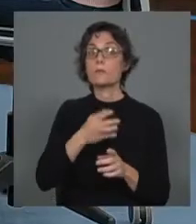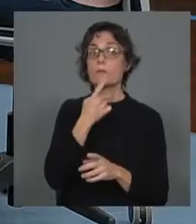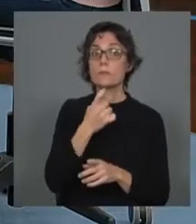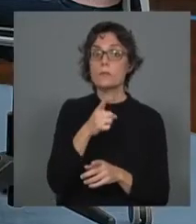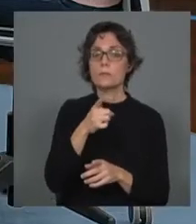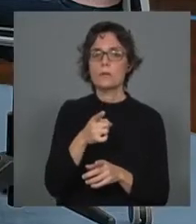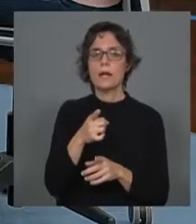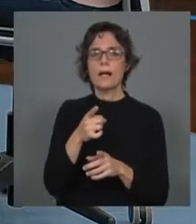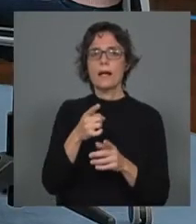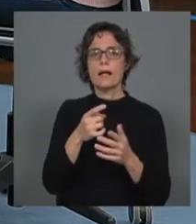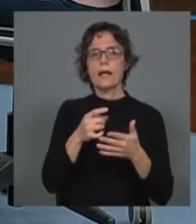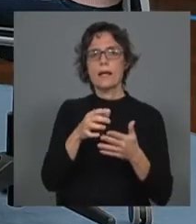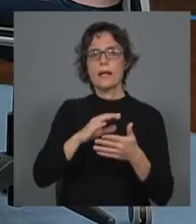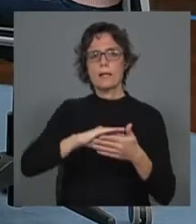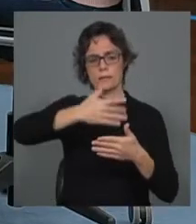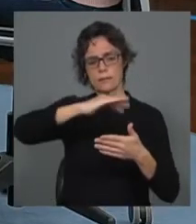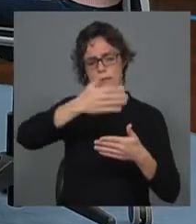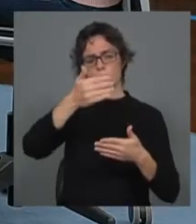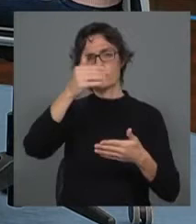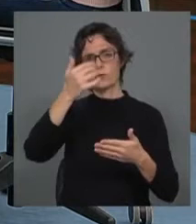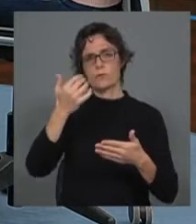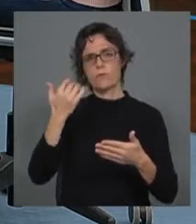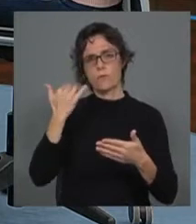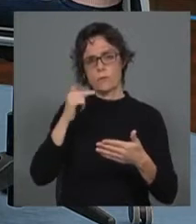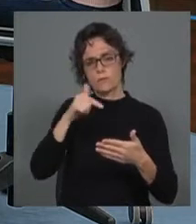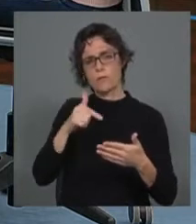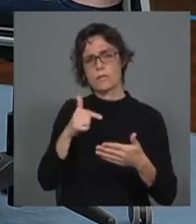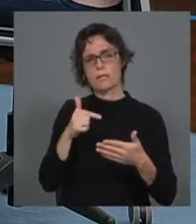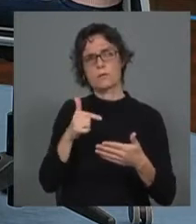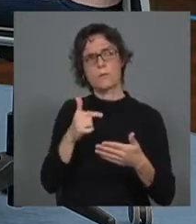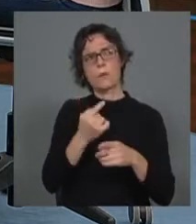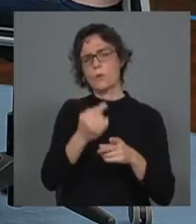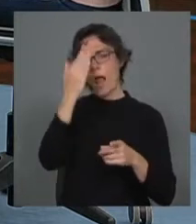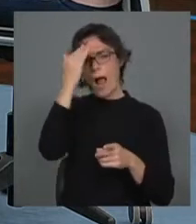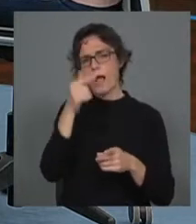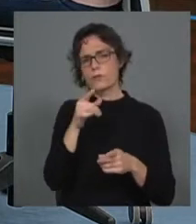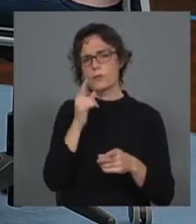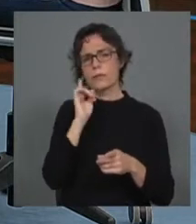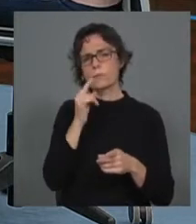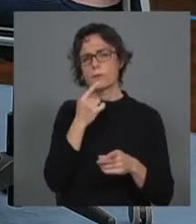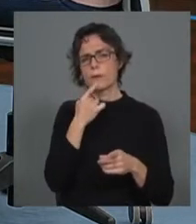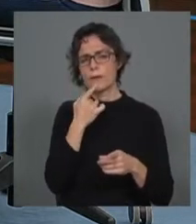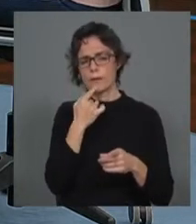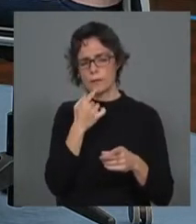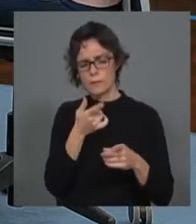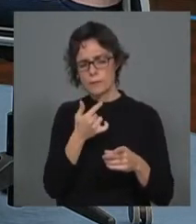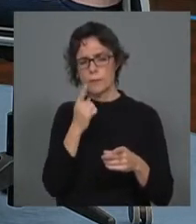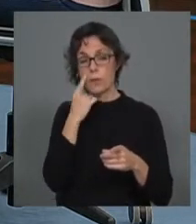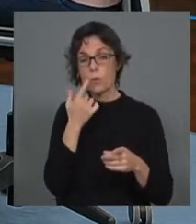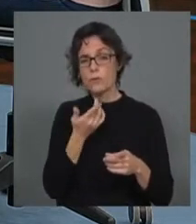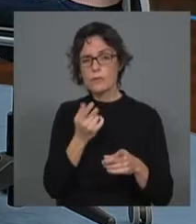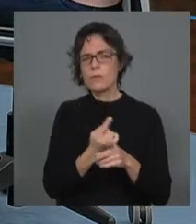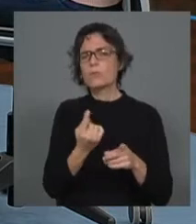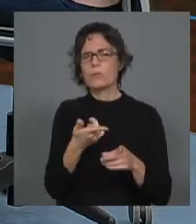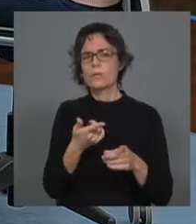são divulgados aqui a cada passo, qual é a importância de os conhecer, até de os ver no tempo, não é? De os